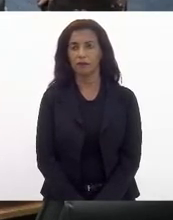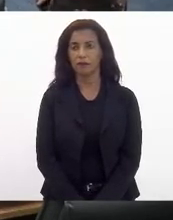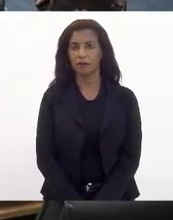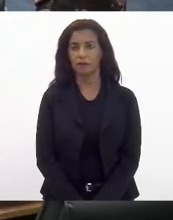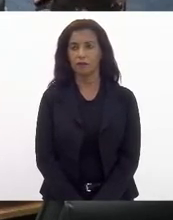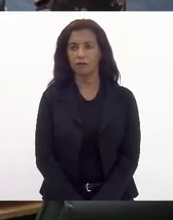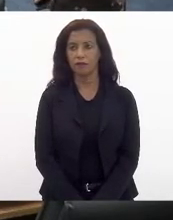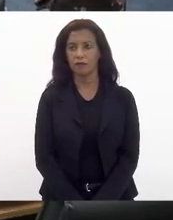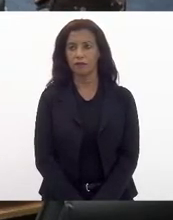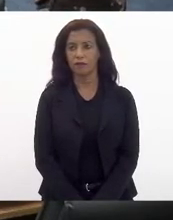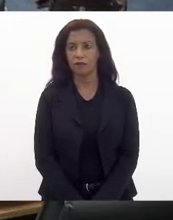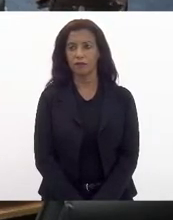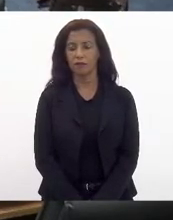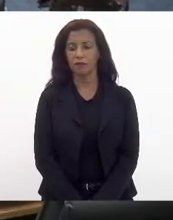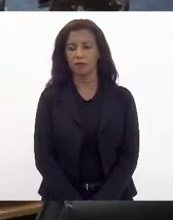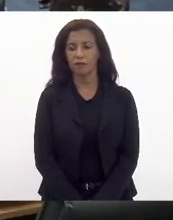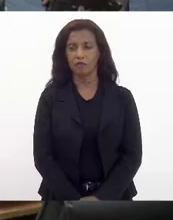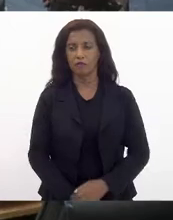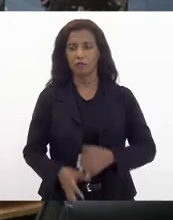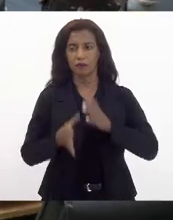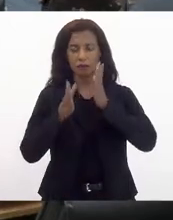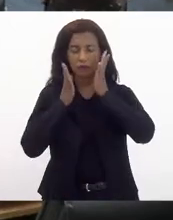E aí